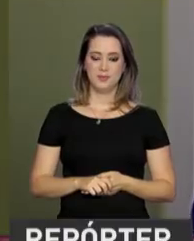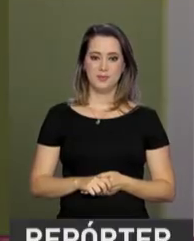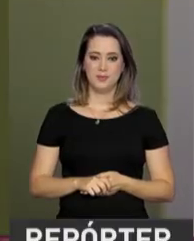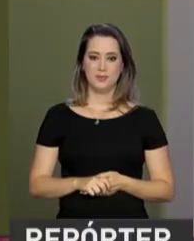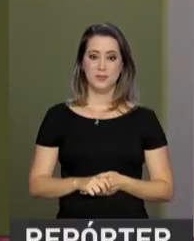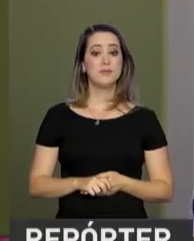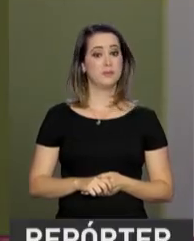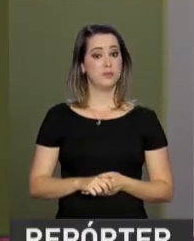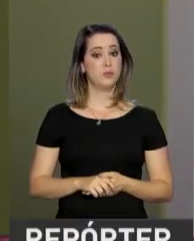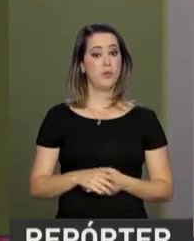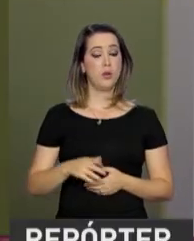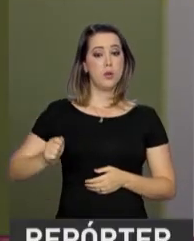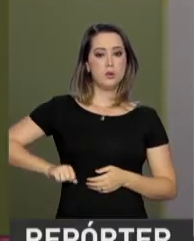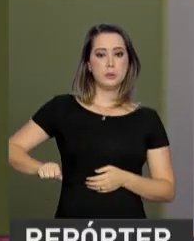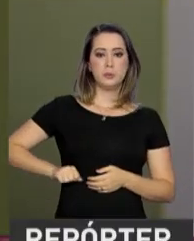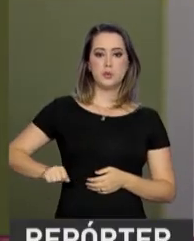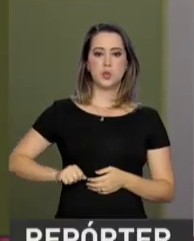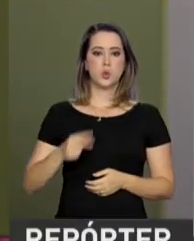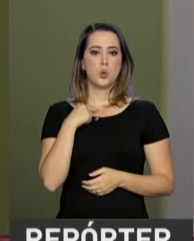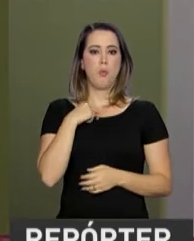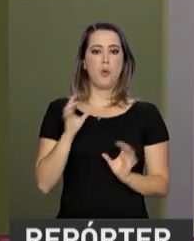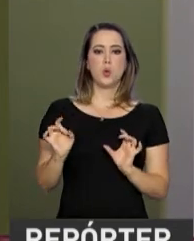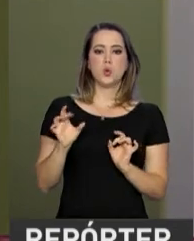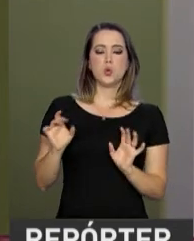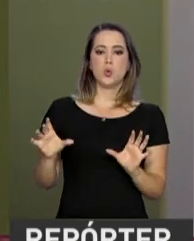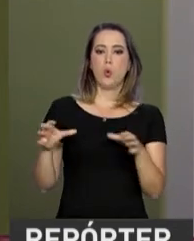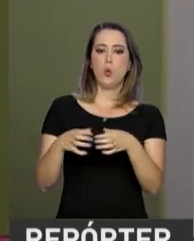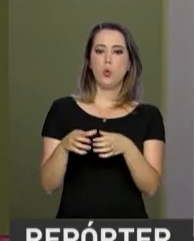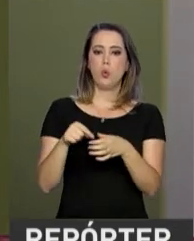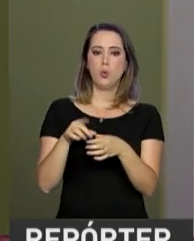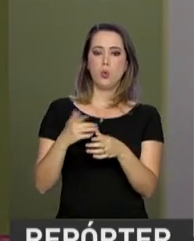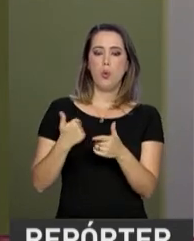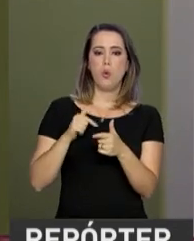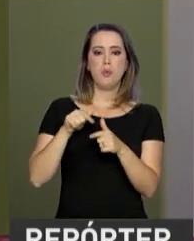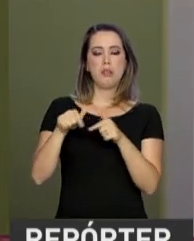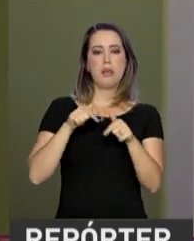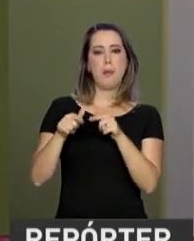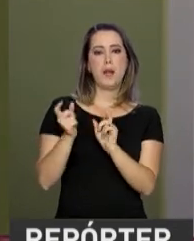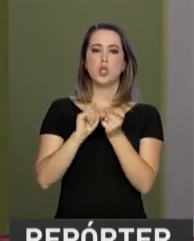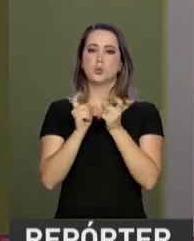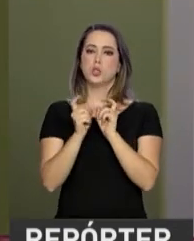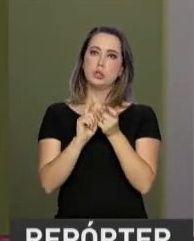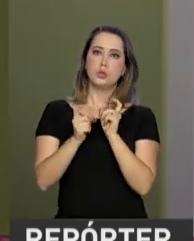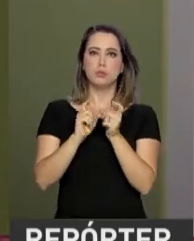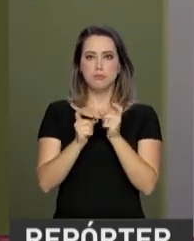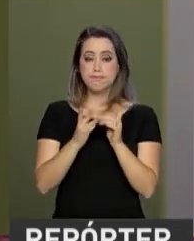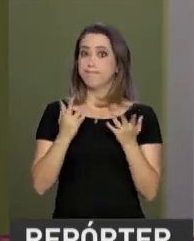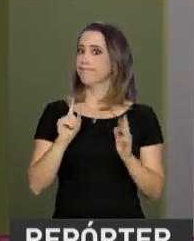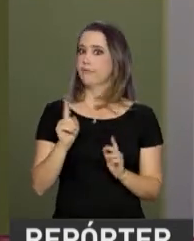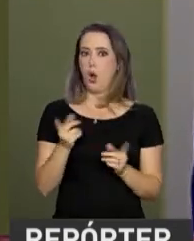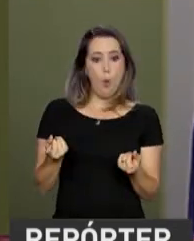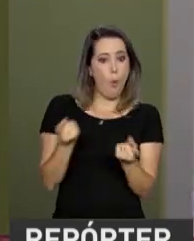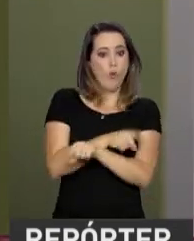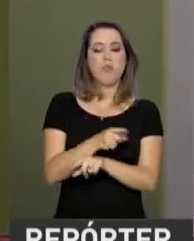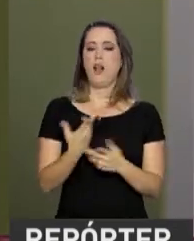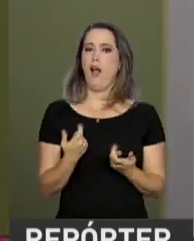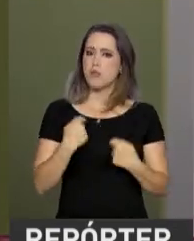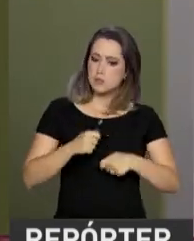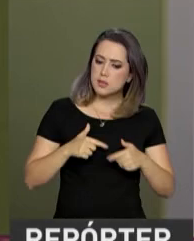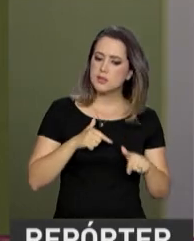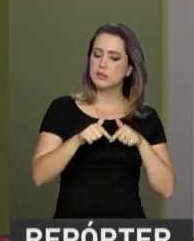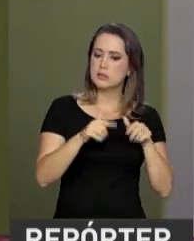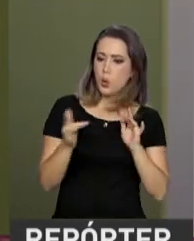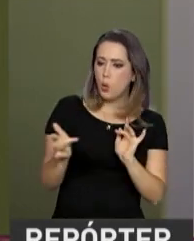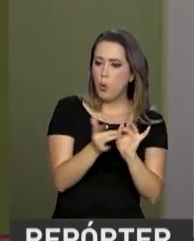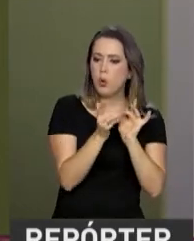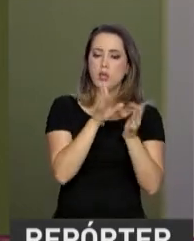A diplomacia não deve restringir-se apenas a gestos burocráticos, mas, ao contrário, deve tomar